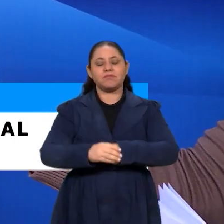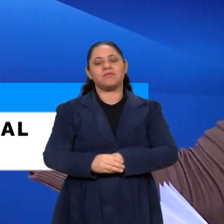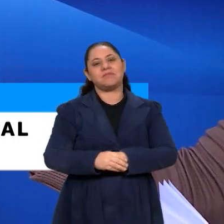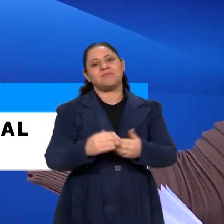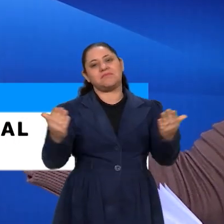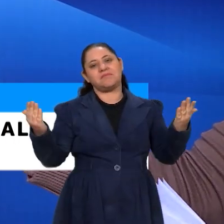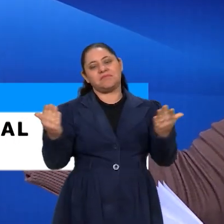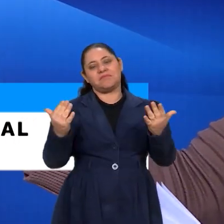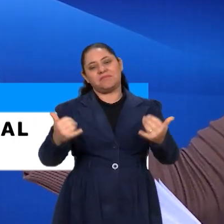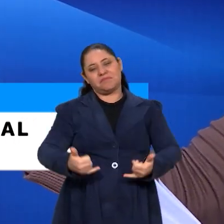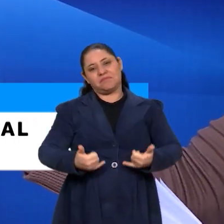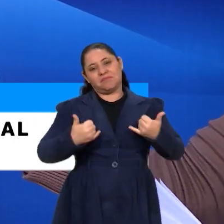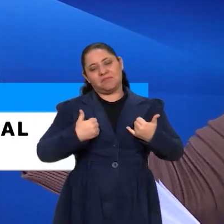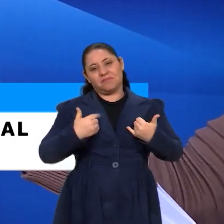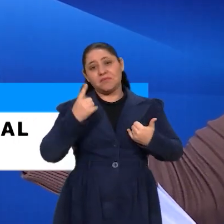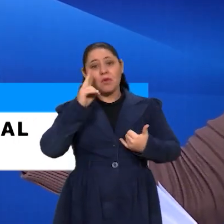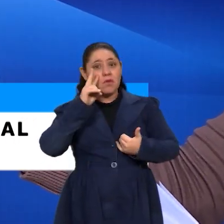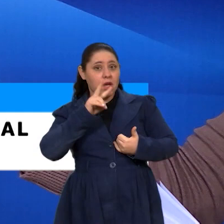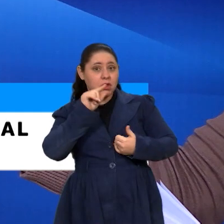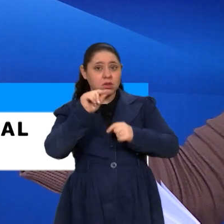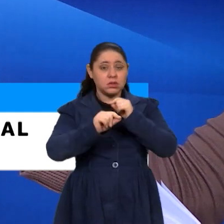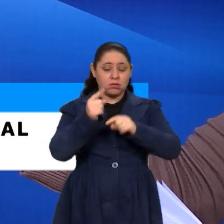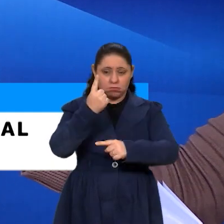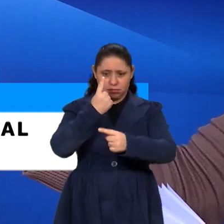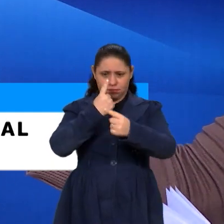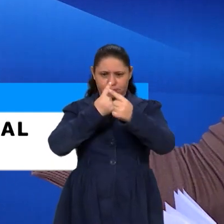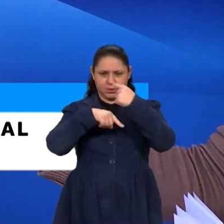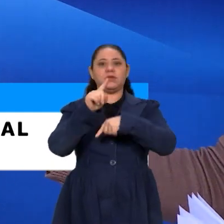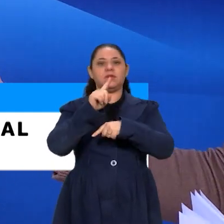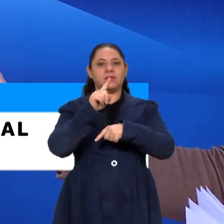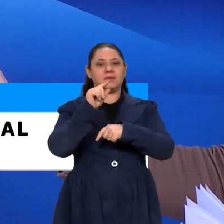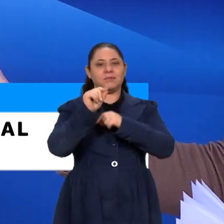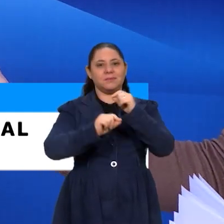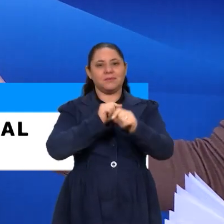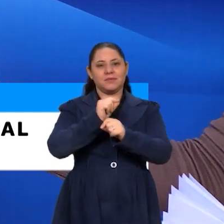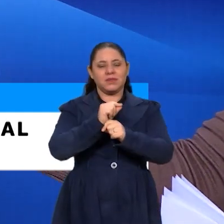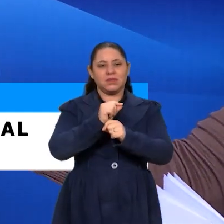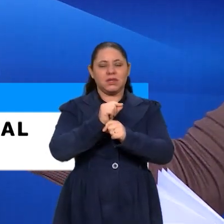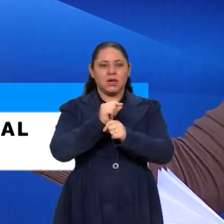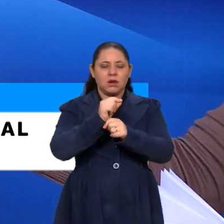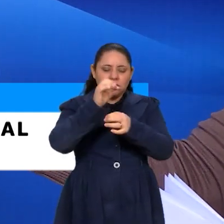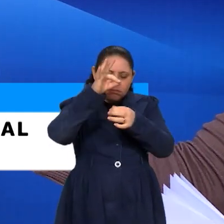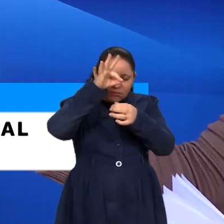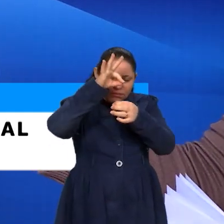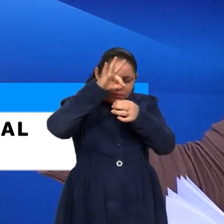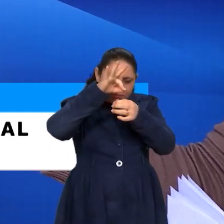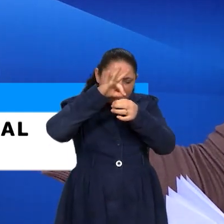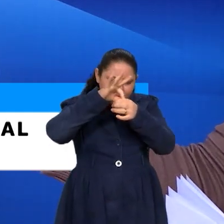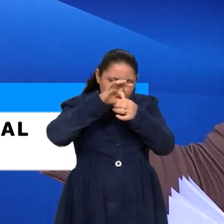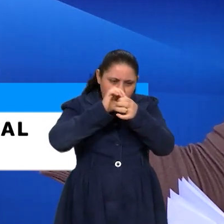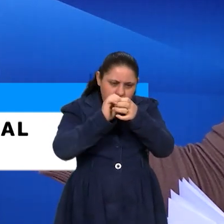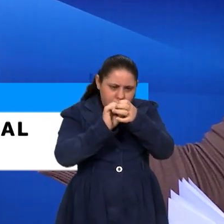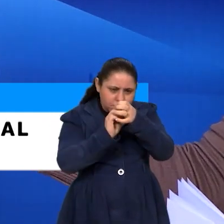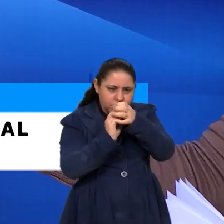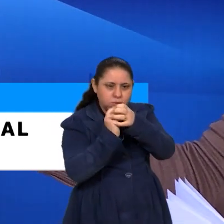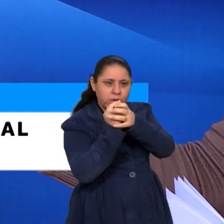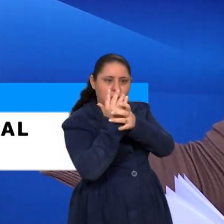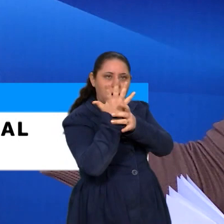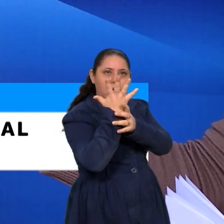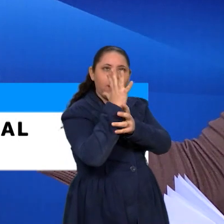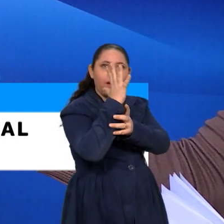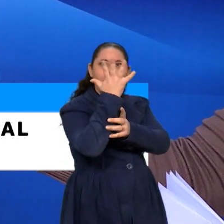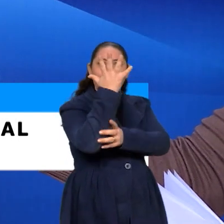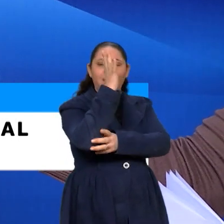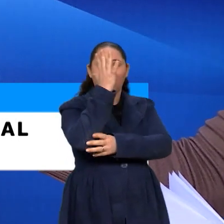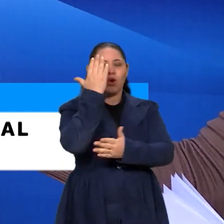uma emoção, né? Ver que isso se transformou, que aquela semente que foi plantada